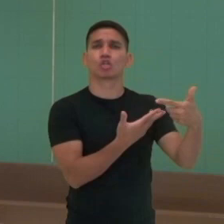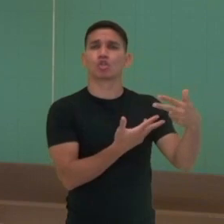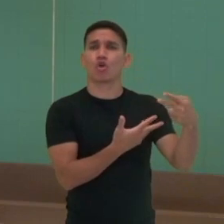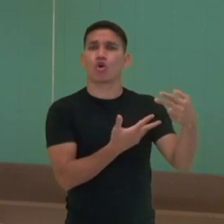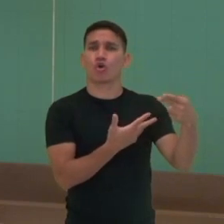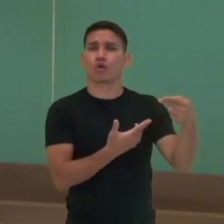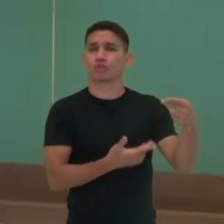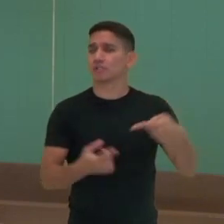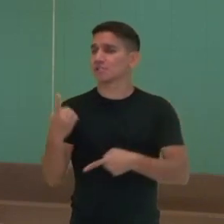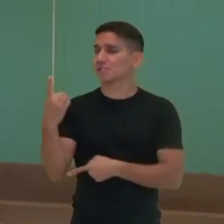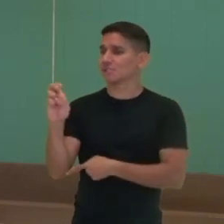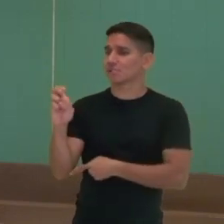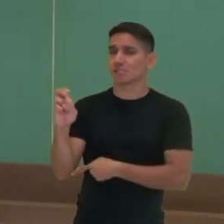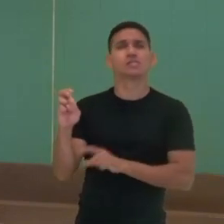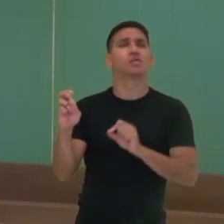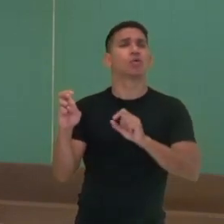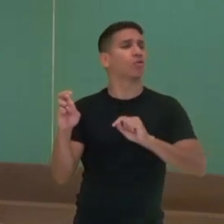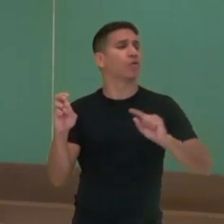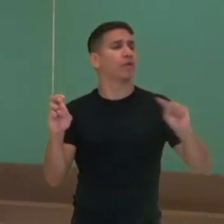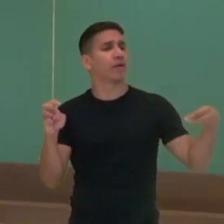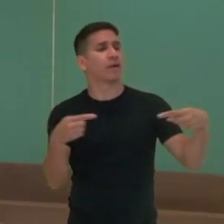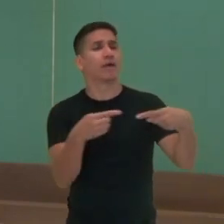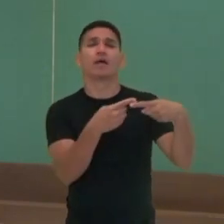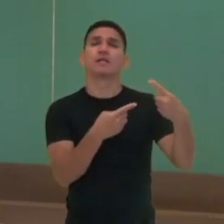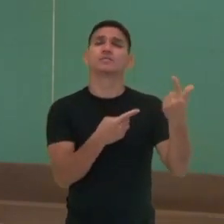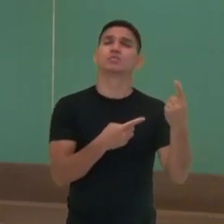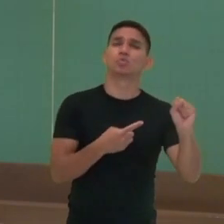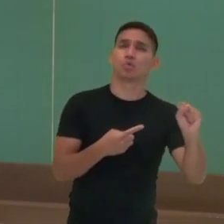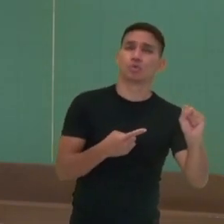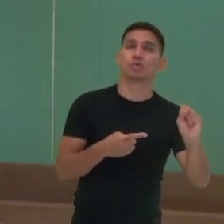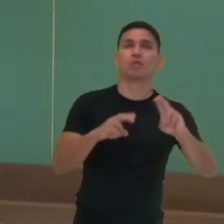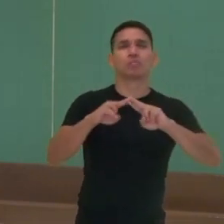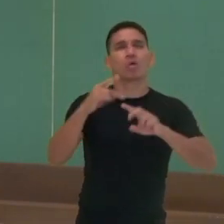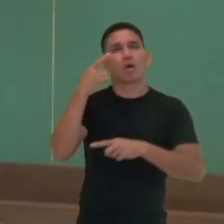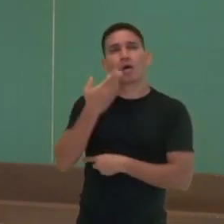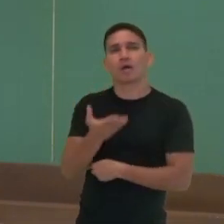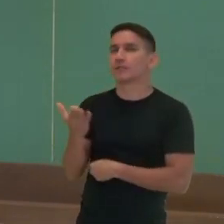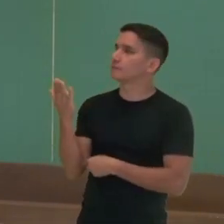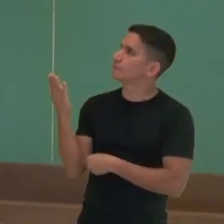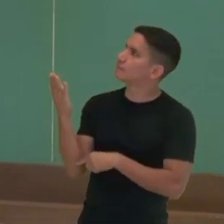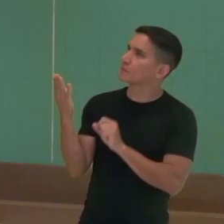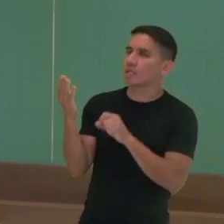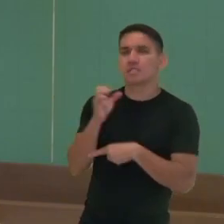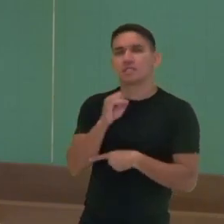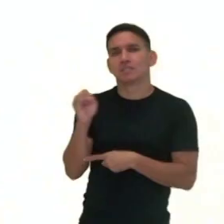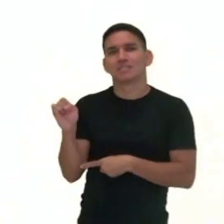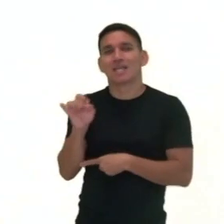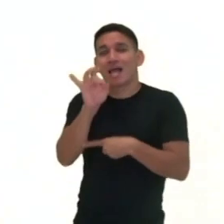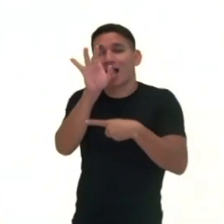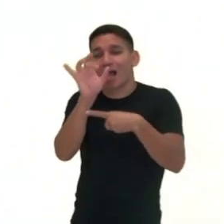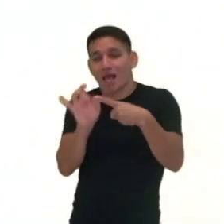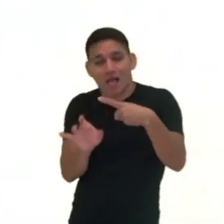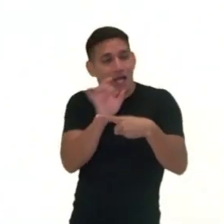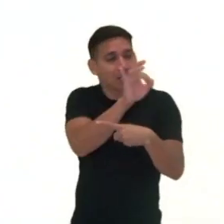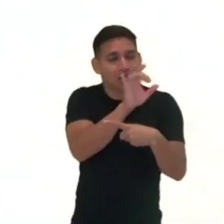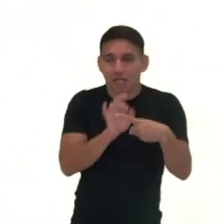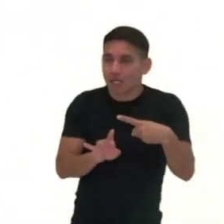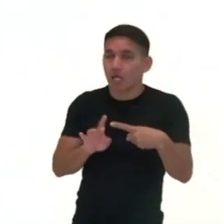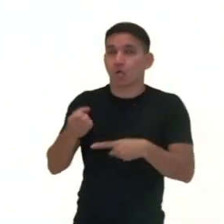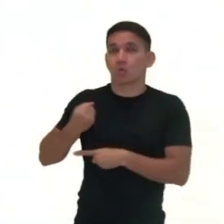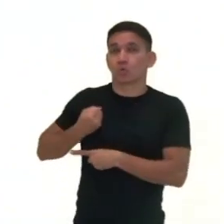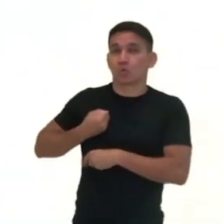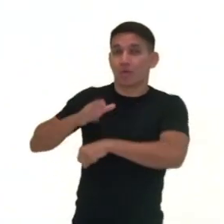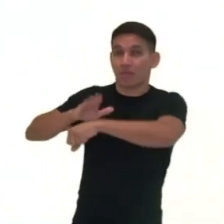Para 15, quem é o correspondente dele? 18. Então, dá uma olhadinha, ó. Se eu pegar cada número de